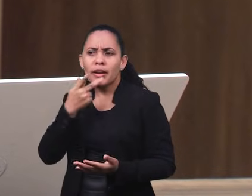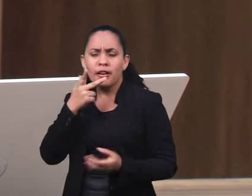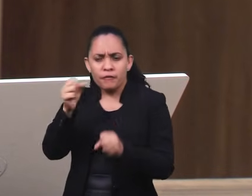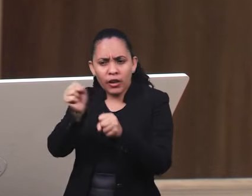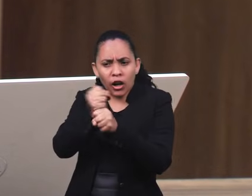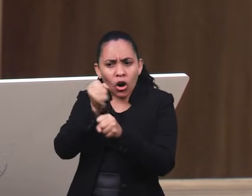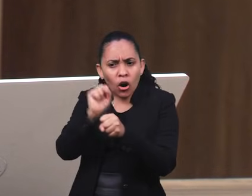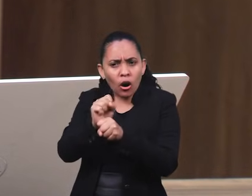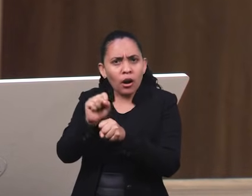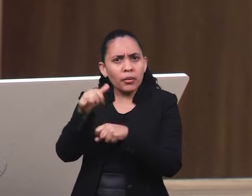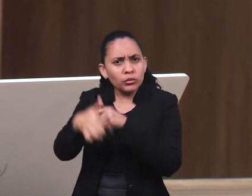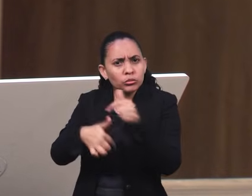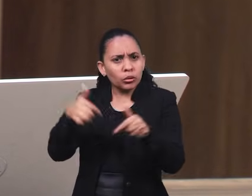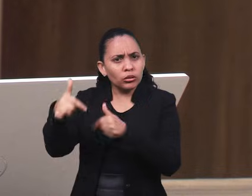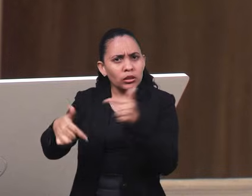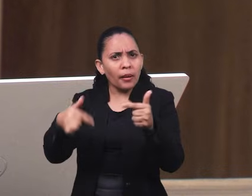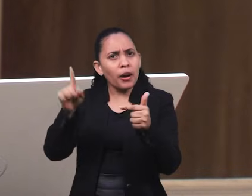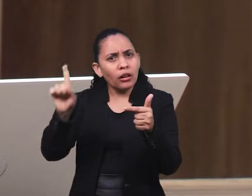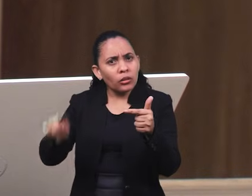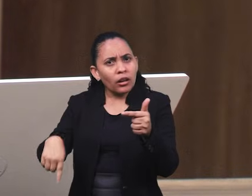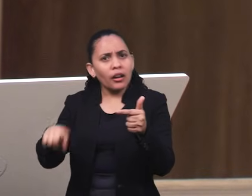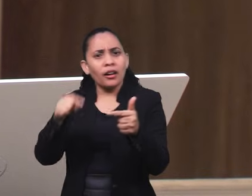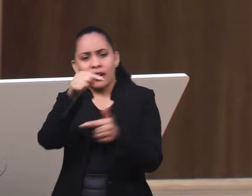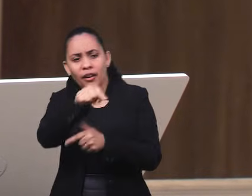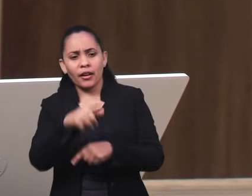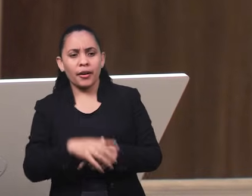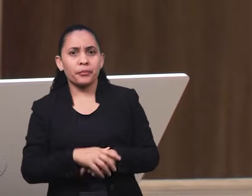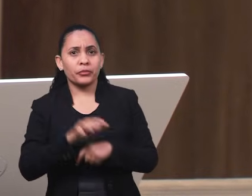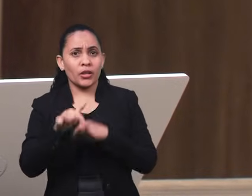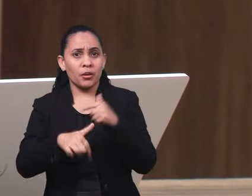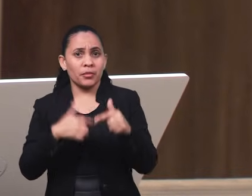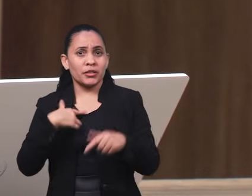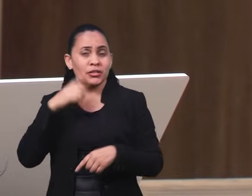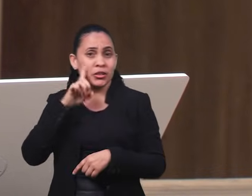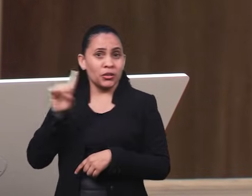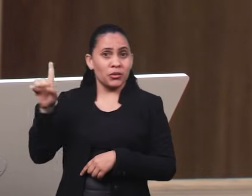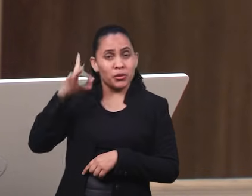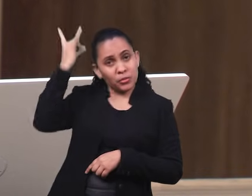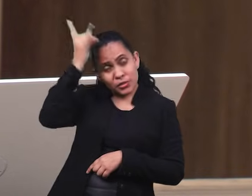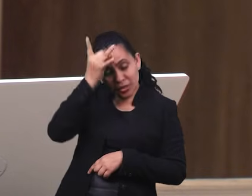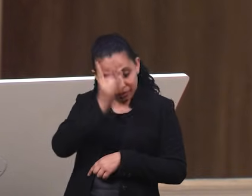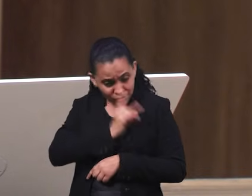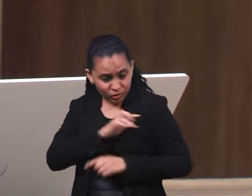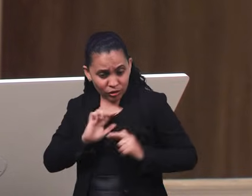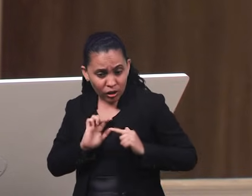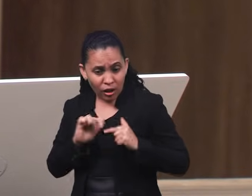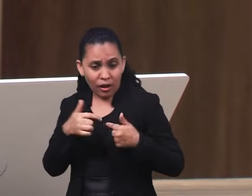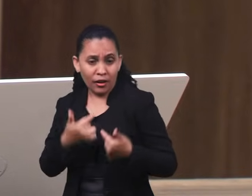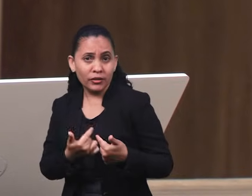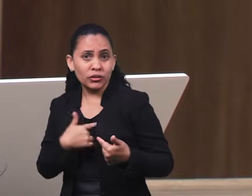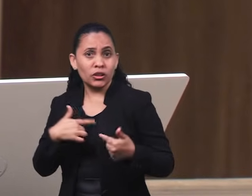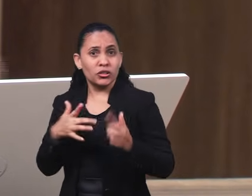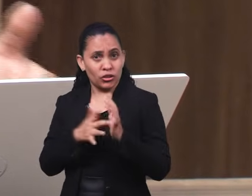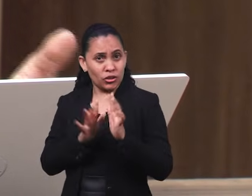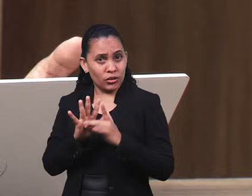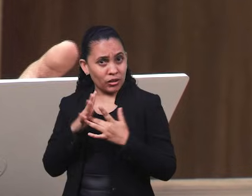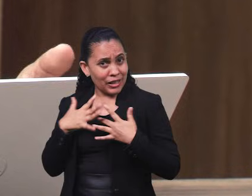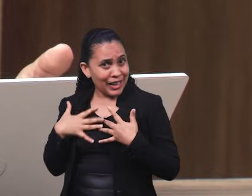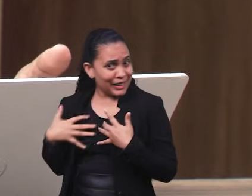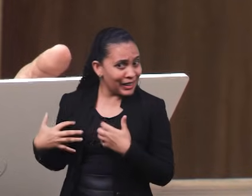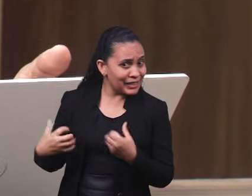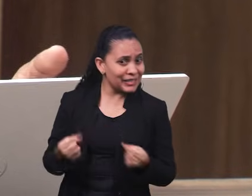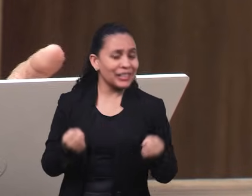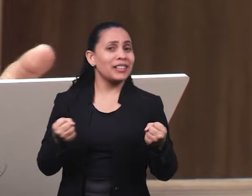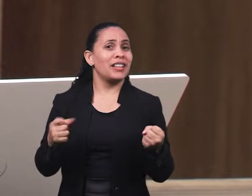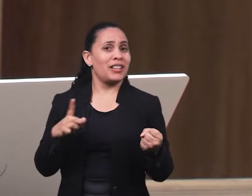Lutero fala, que a carta de Tiago fala, é a obra de Deus, é a obra do Espírito Santo na vida do homem. O homem, quando ele aceita